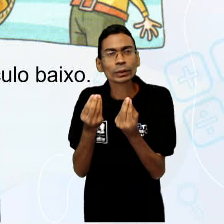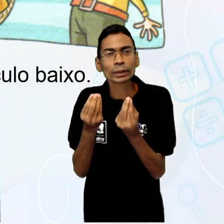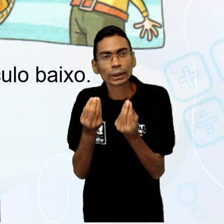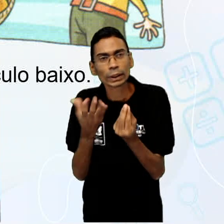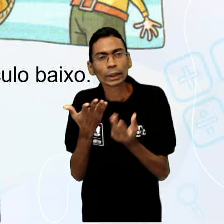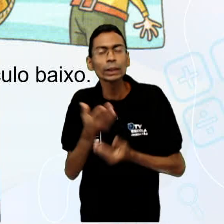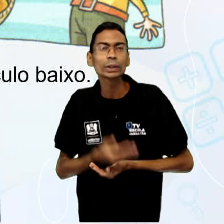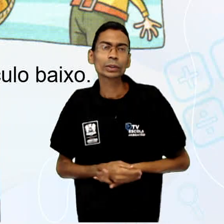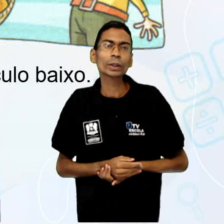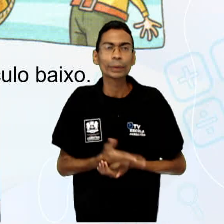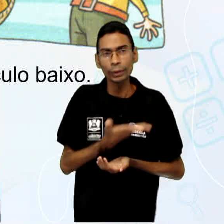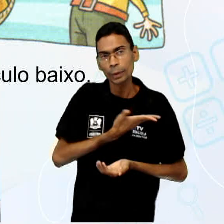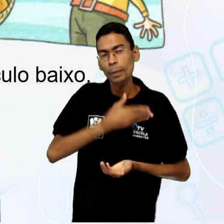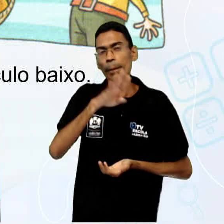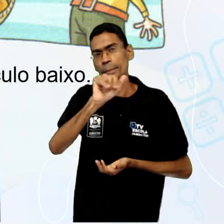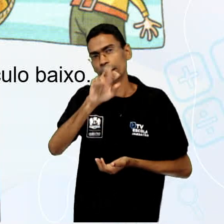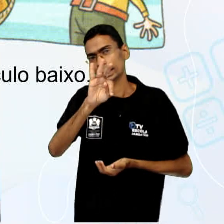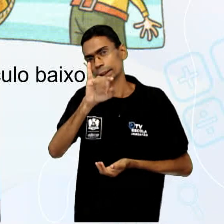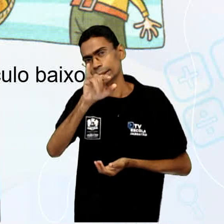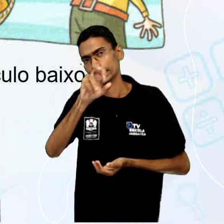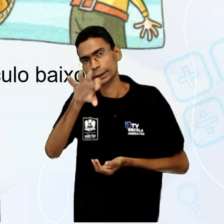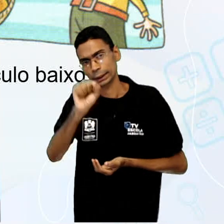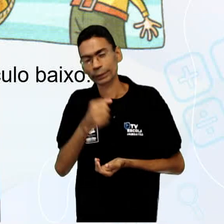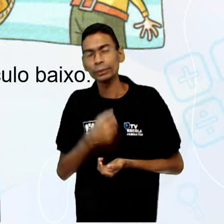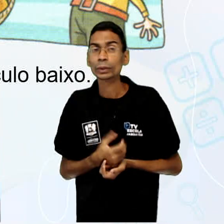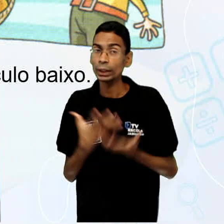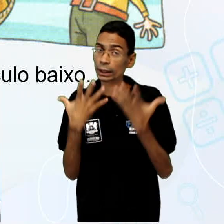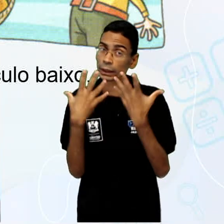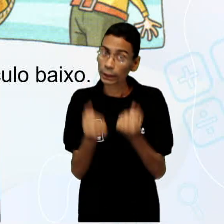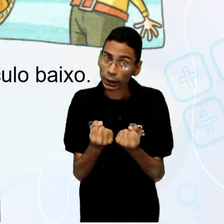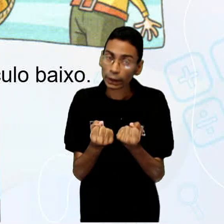uma laranja? Só 1/6.